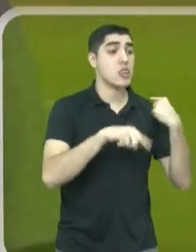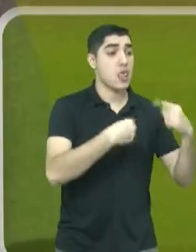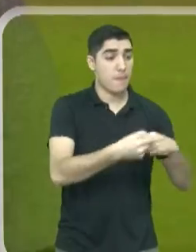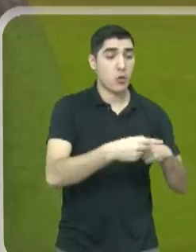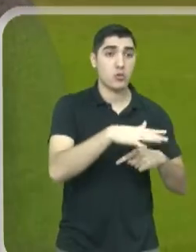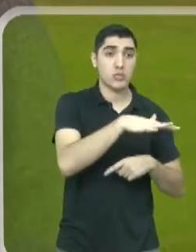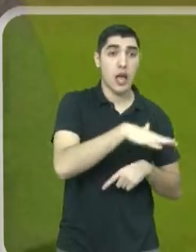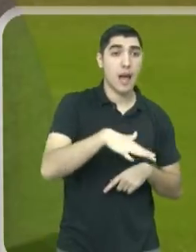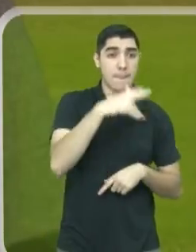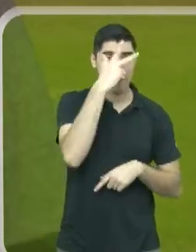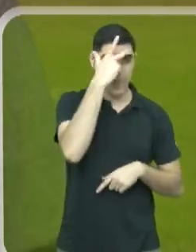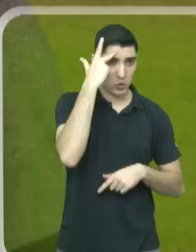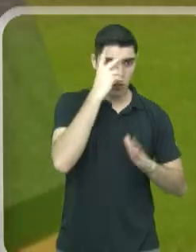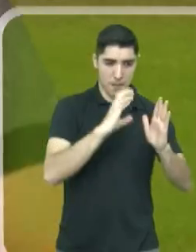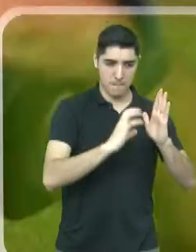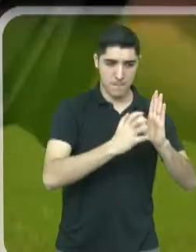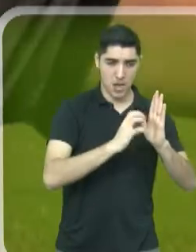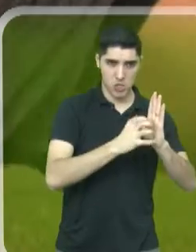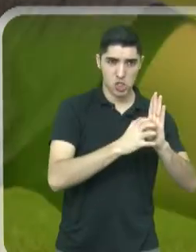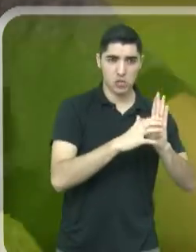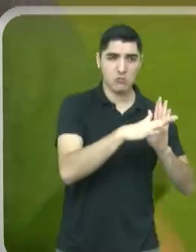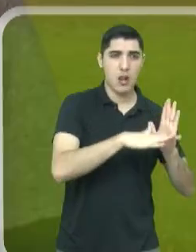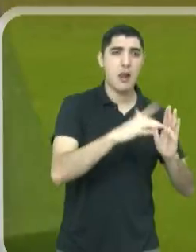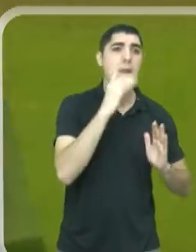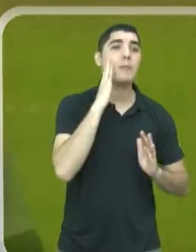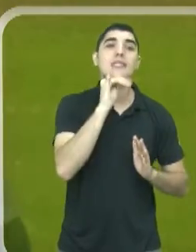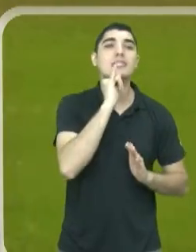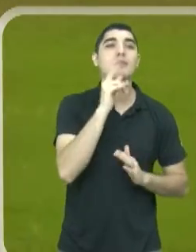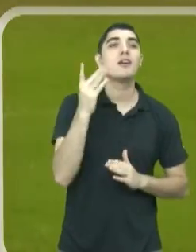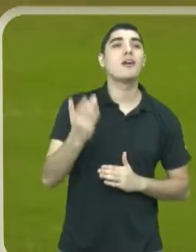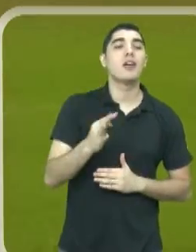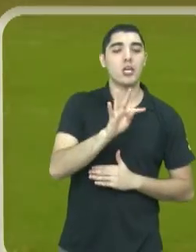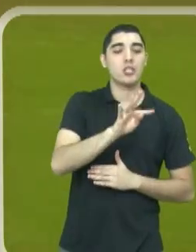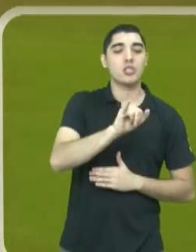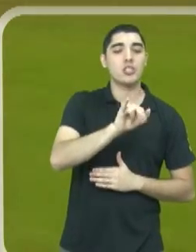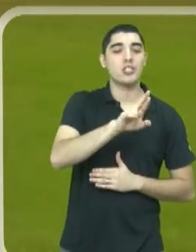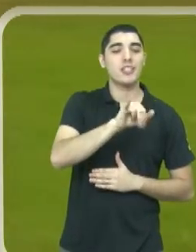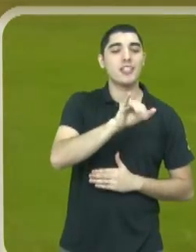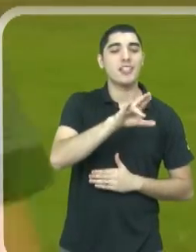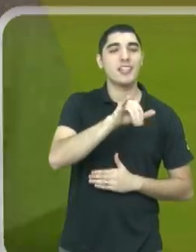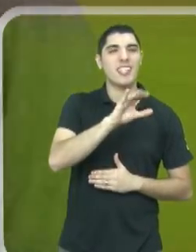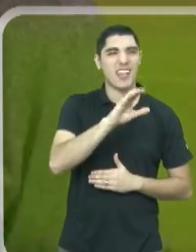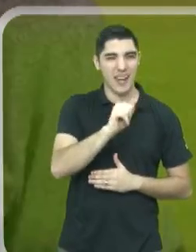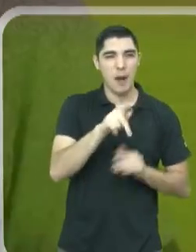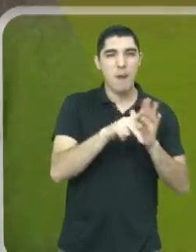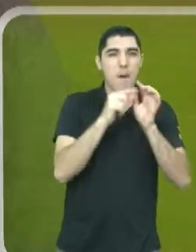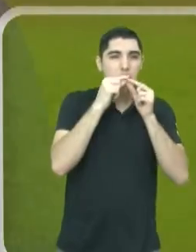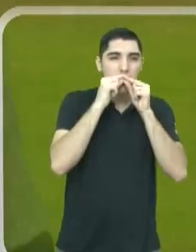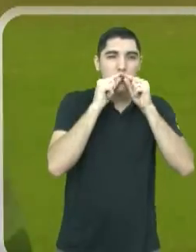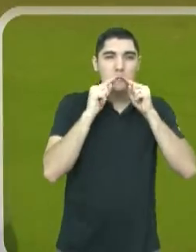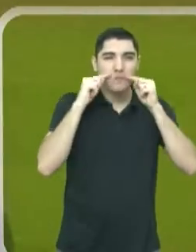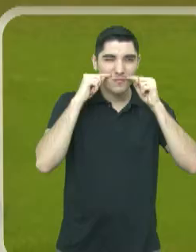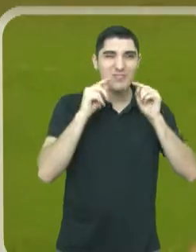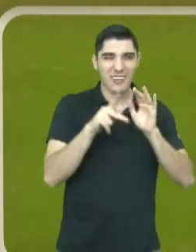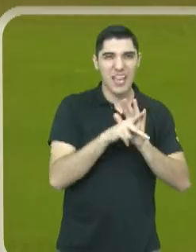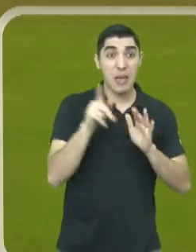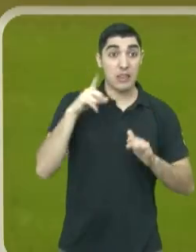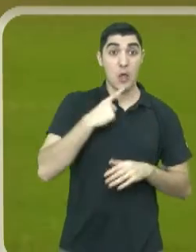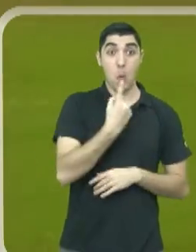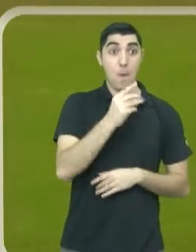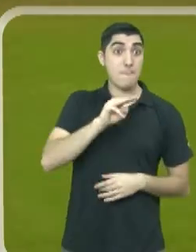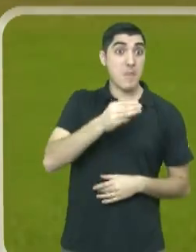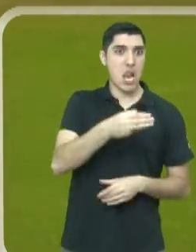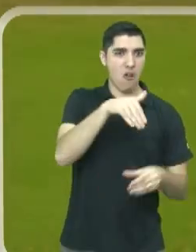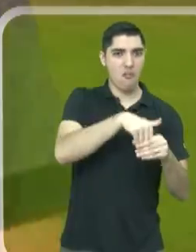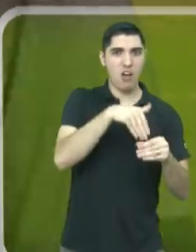muito como números, né, Vieira? Foi o caso do Tiririca, que teve 1 milhão de votos e trouxe outros deputados. Não foi esperado no Tiririca, né? Não,